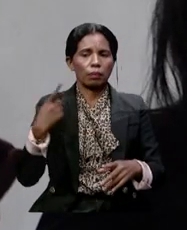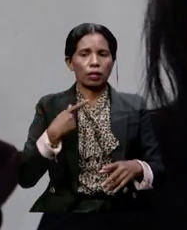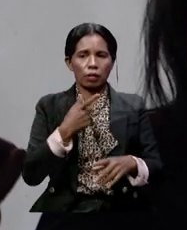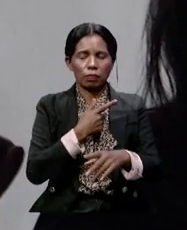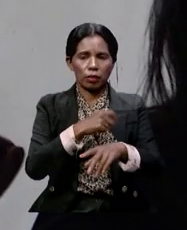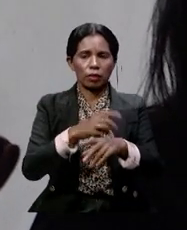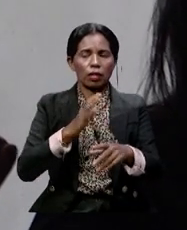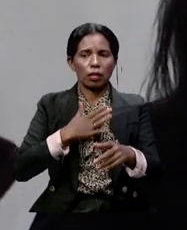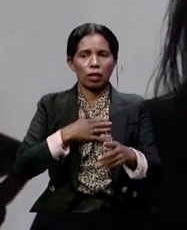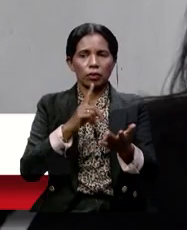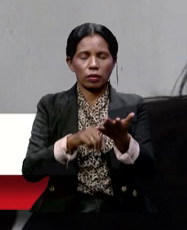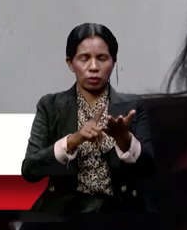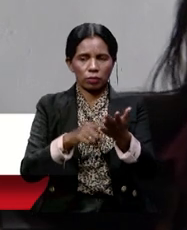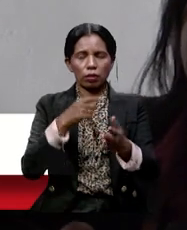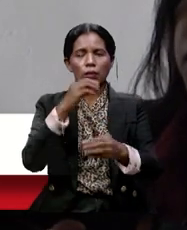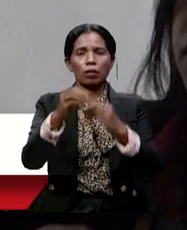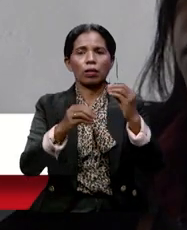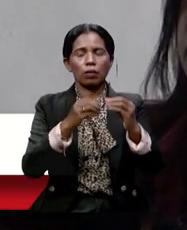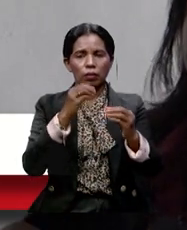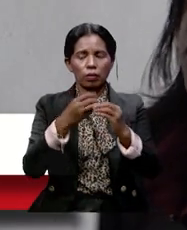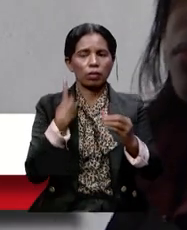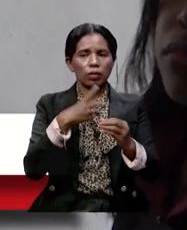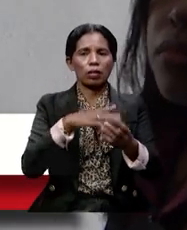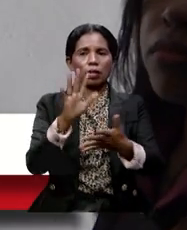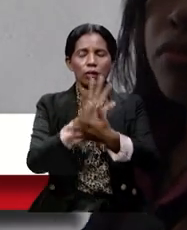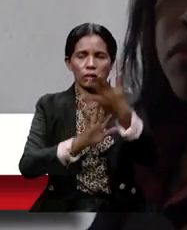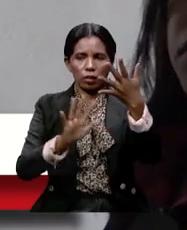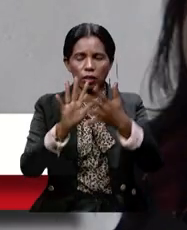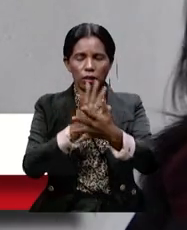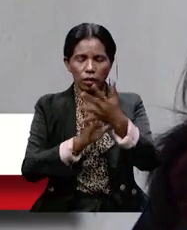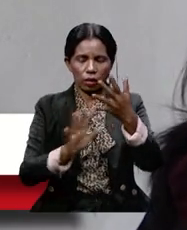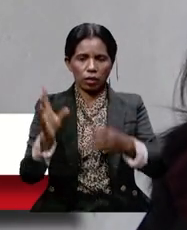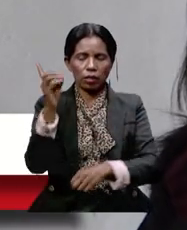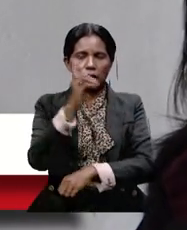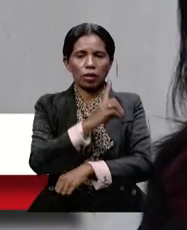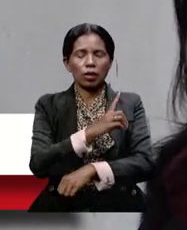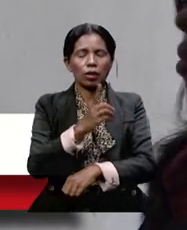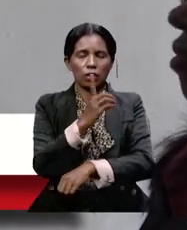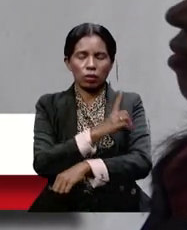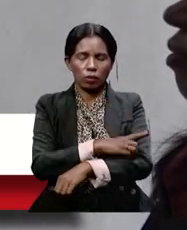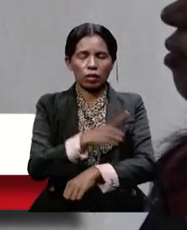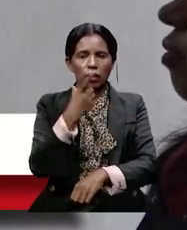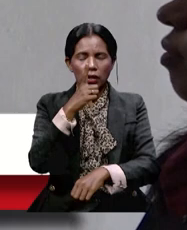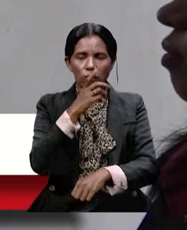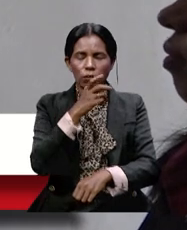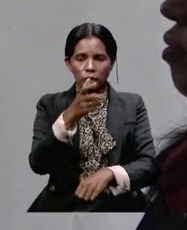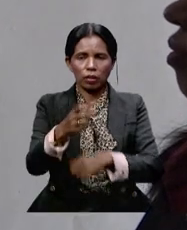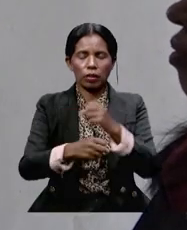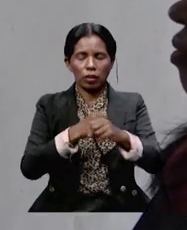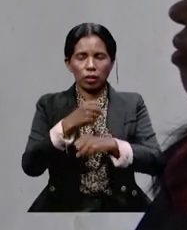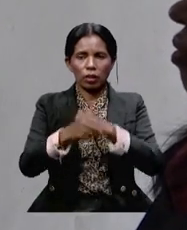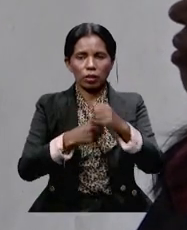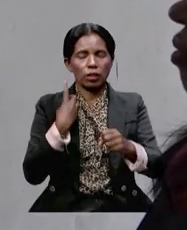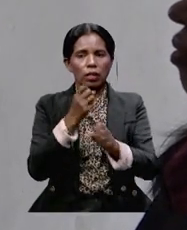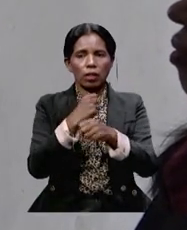Mociano Discurso, tem Diona Catar e Taurim comemora Dia da Língua Portuguesa, Tinantinan e Tarlao.